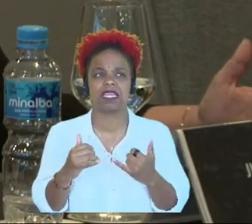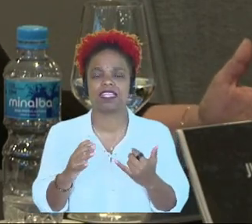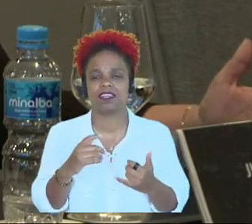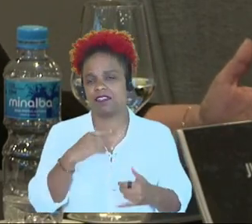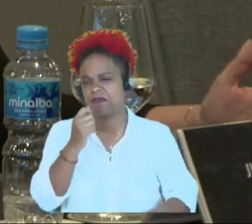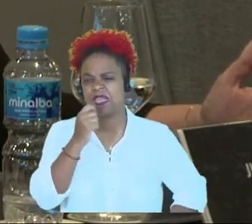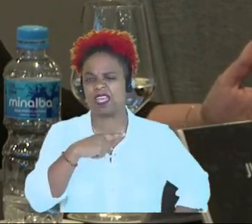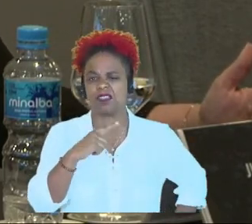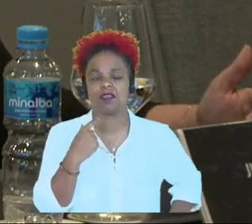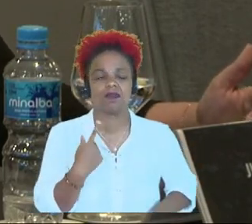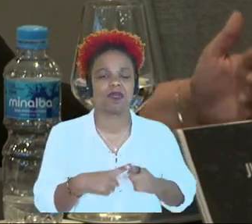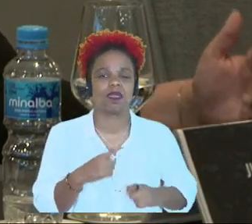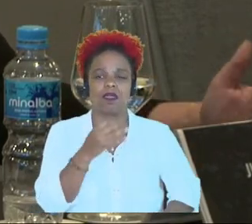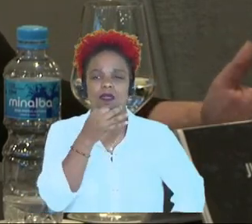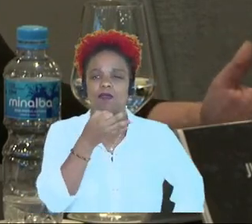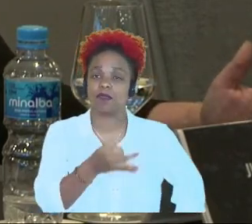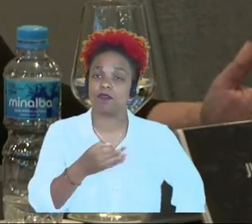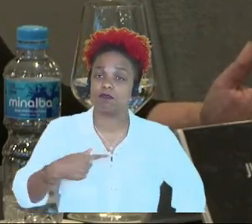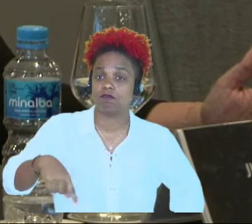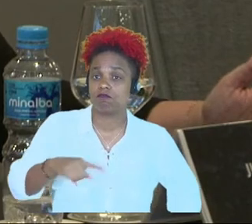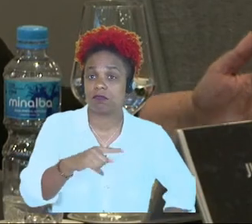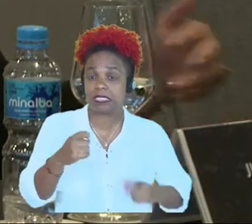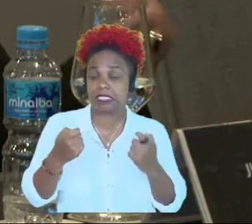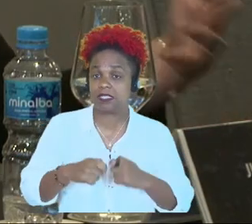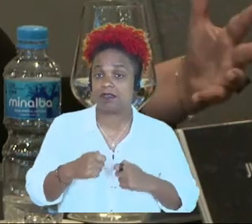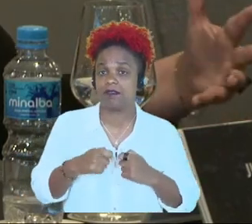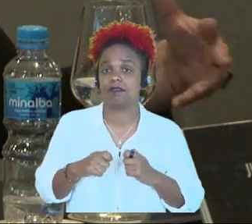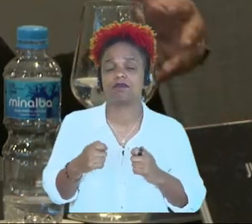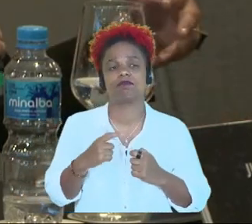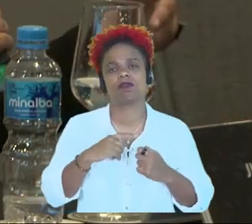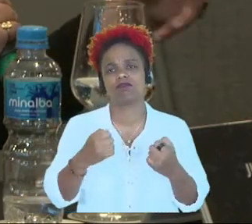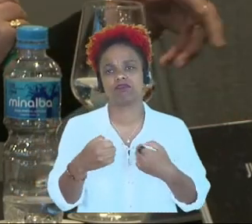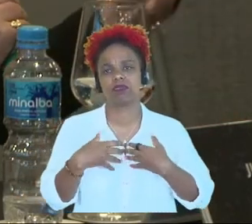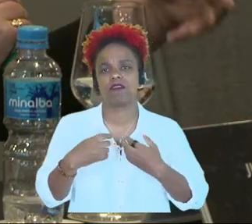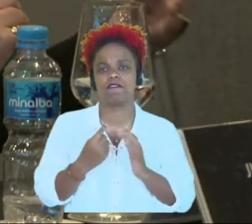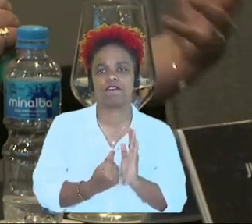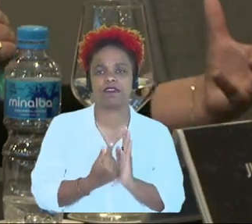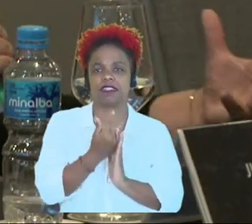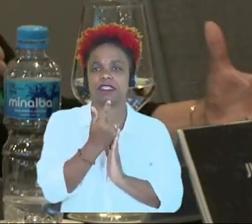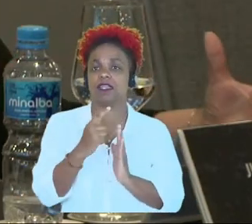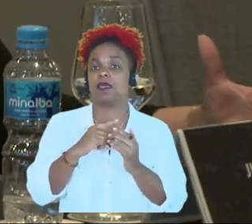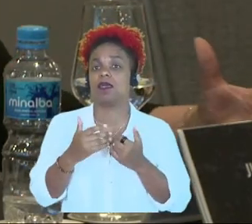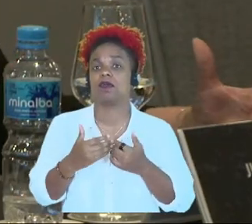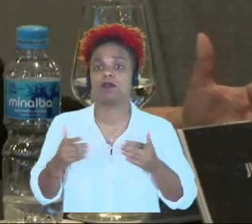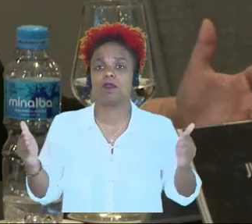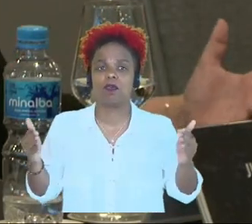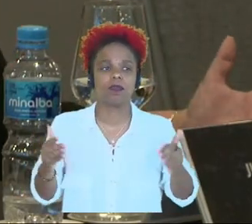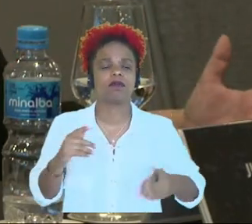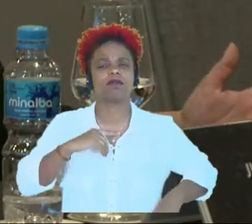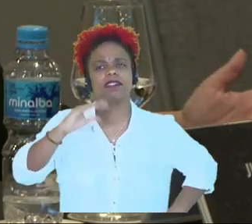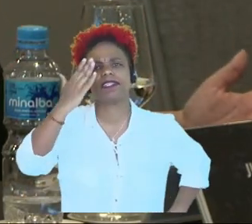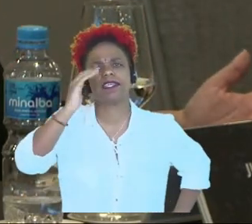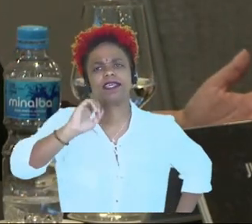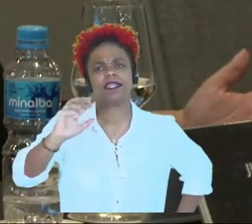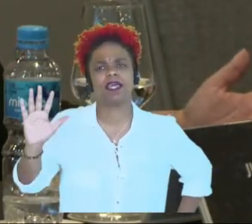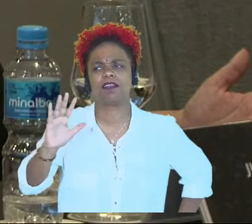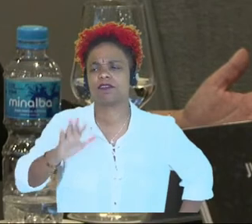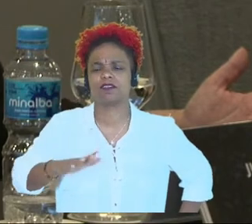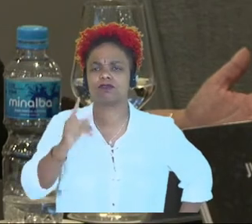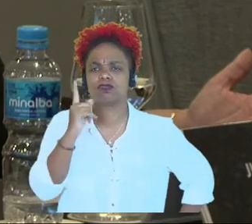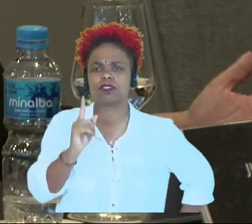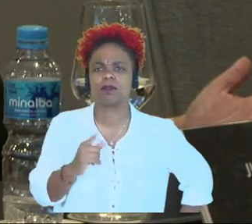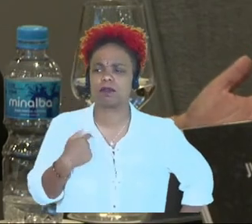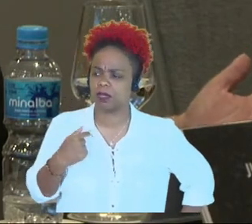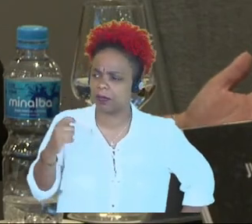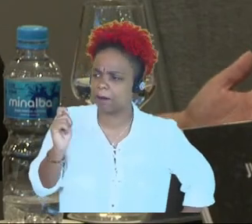uma coisa que eu realmente acho, a gente precisava ter educação financeira, uma educação um pouco pública, para entender. Hoje em dia as pessoas não entendem por que